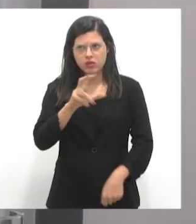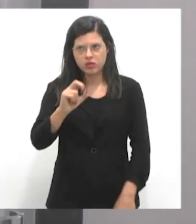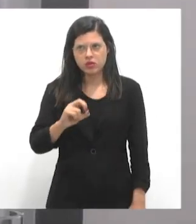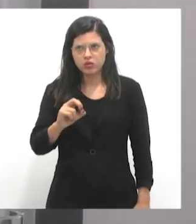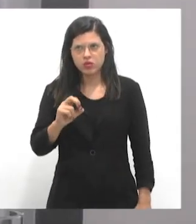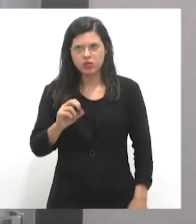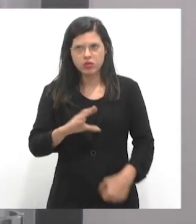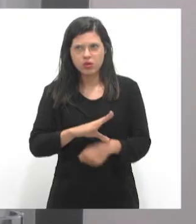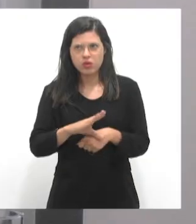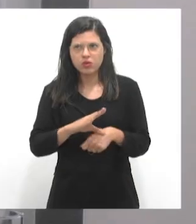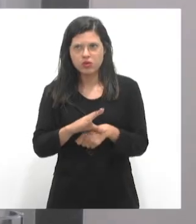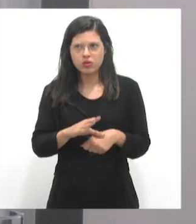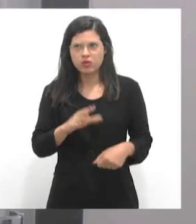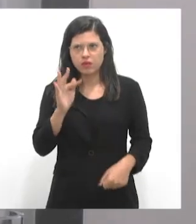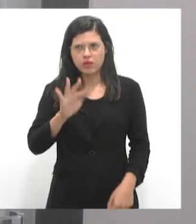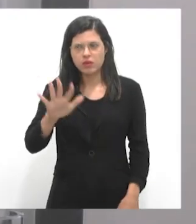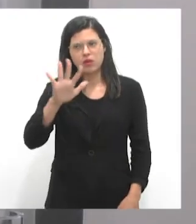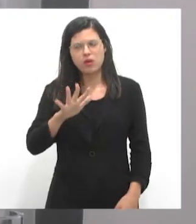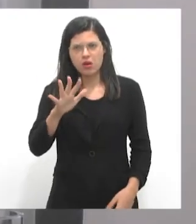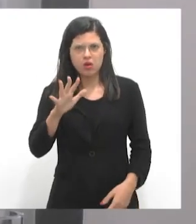que não incide tributo sobre